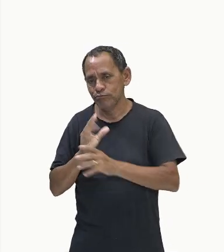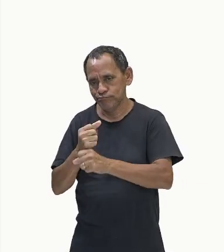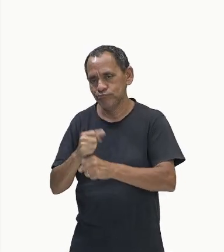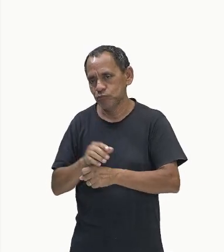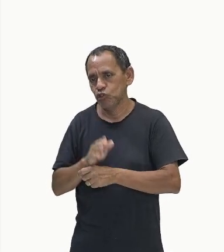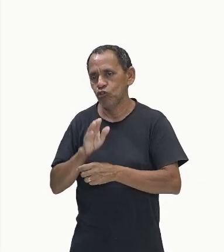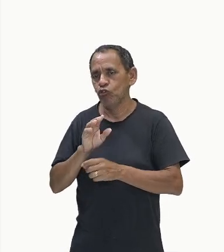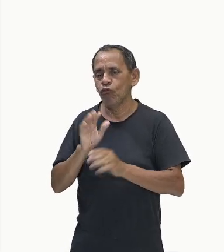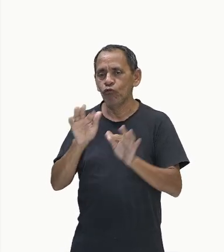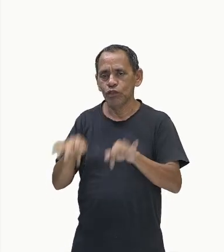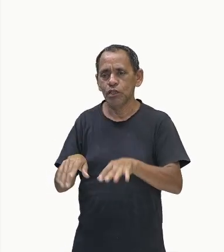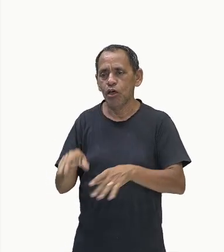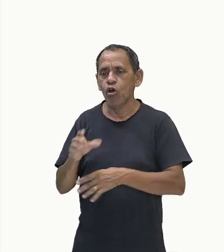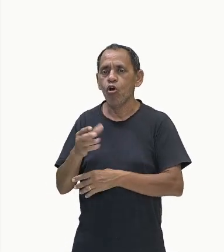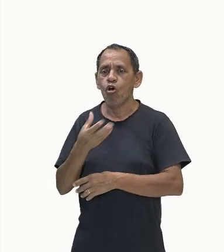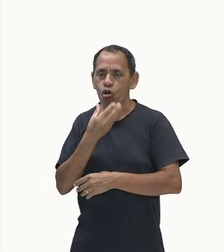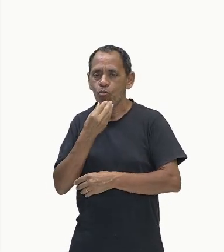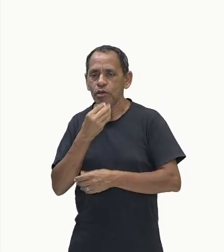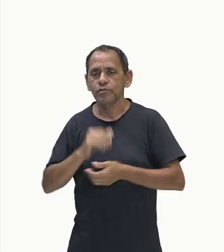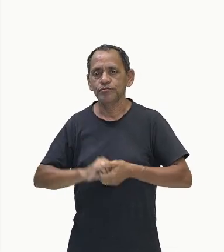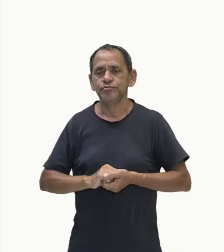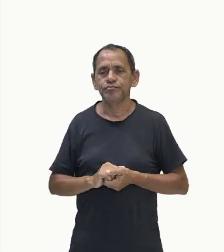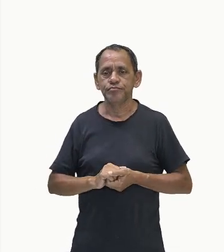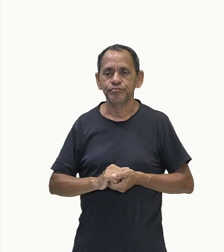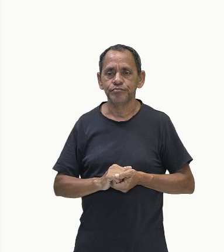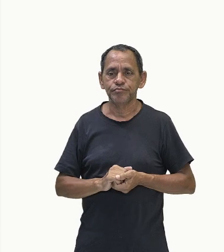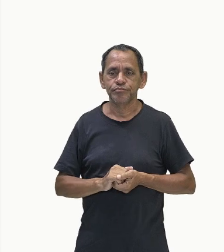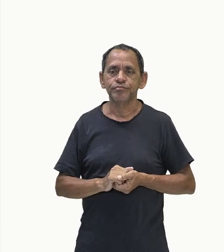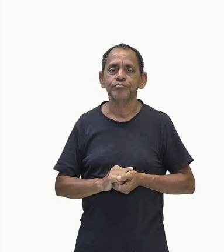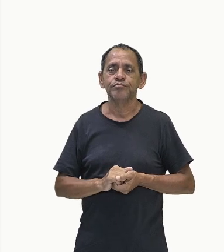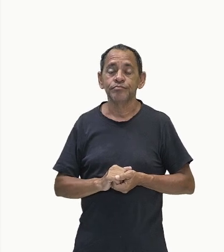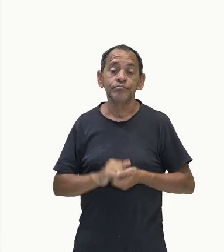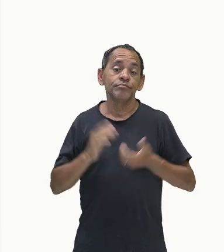tá? XY. Então, nós temos aí a